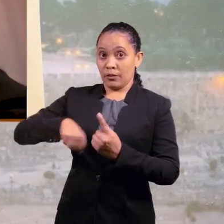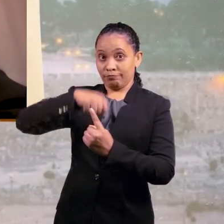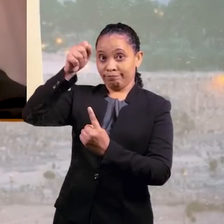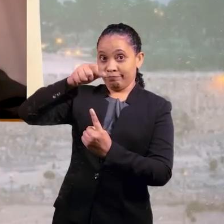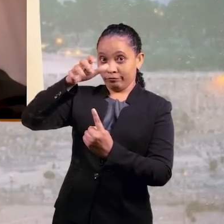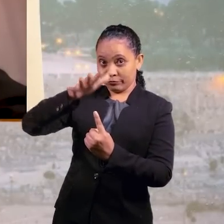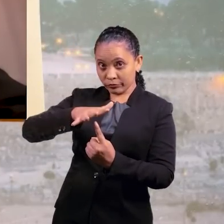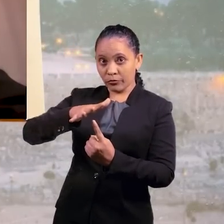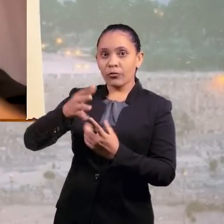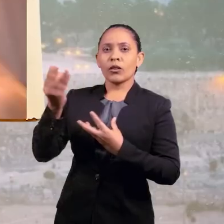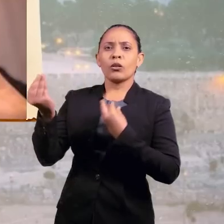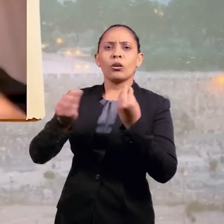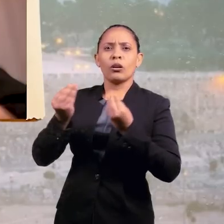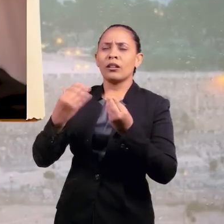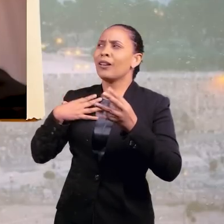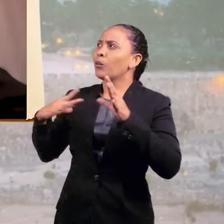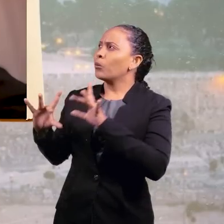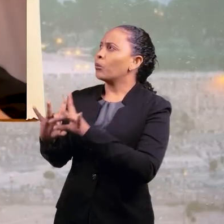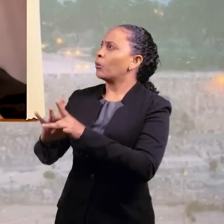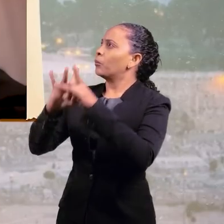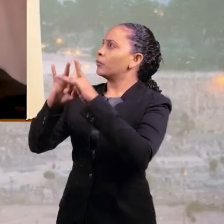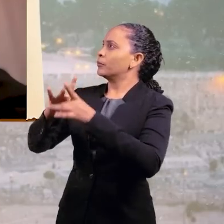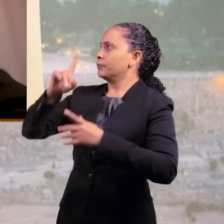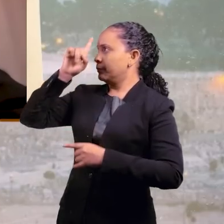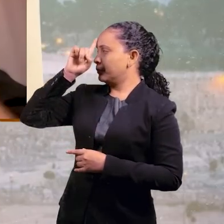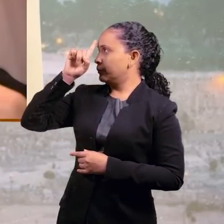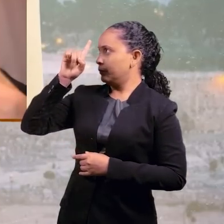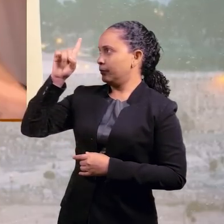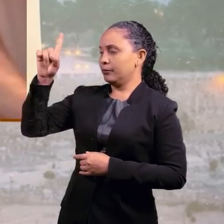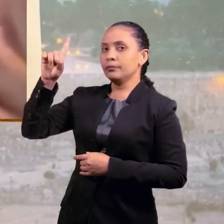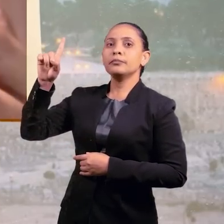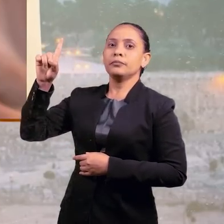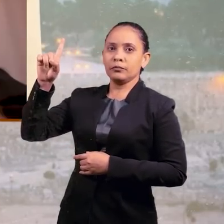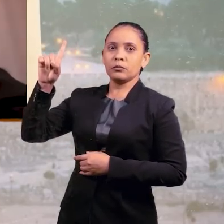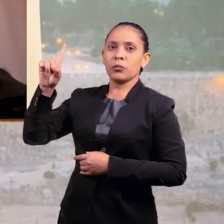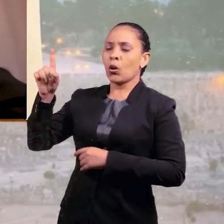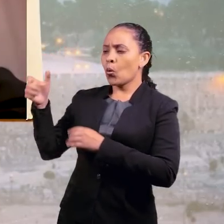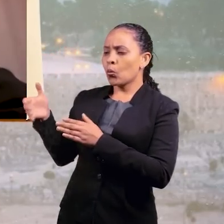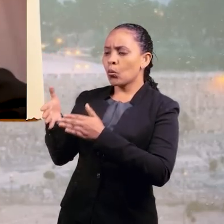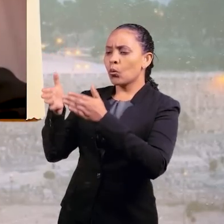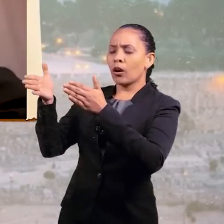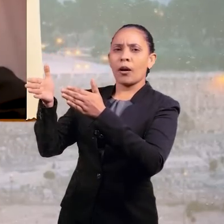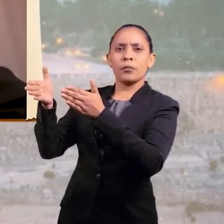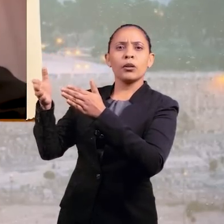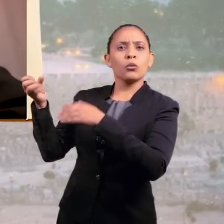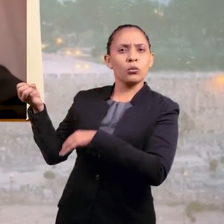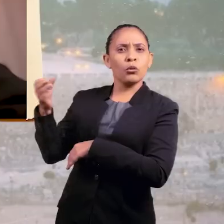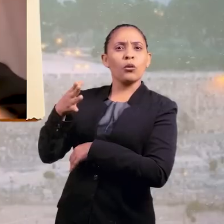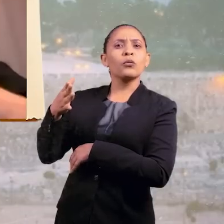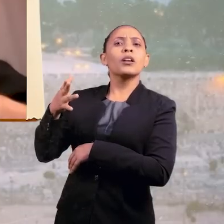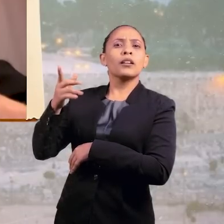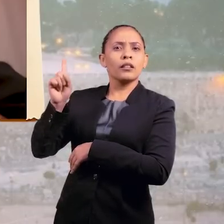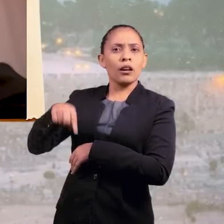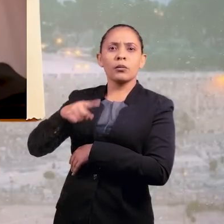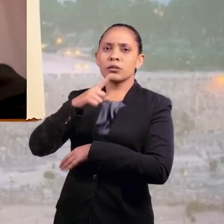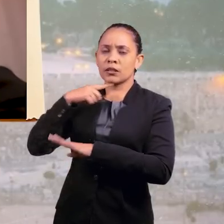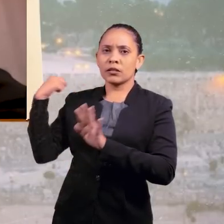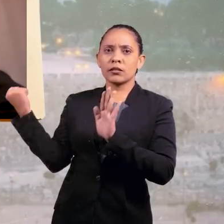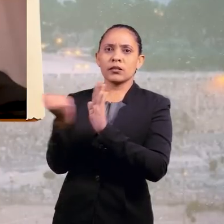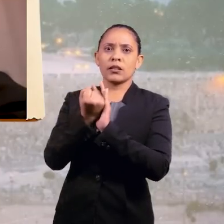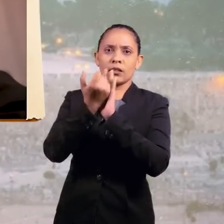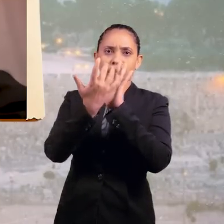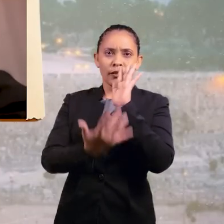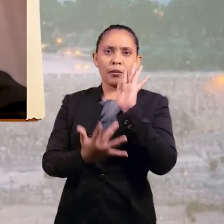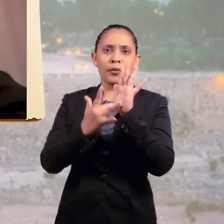não é? A maneira de entrar no Santo dos Santos, pelo novo e vivo caminho que Ele nos consagrou, pelo sangue que Ele derramou